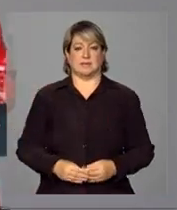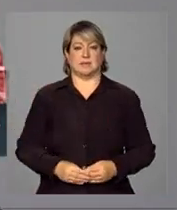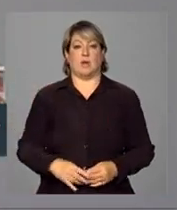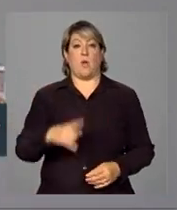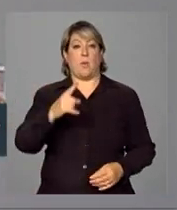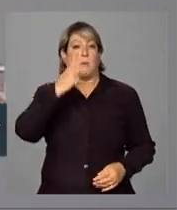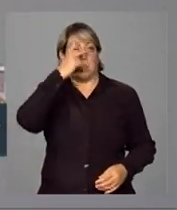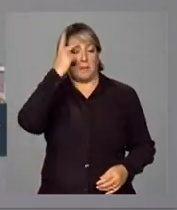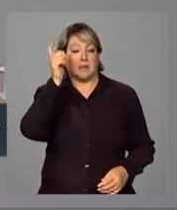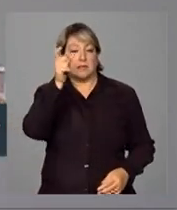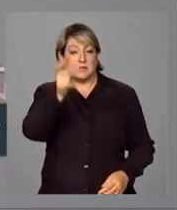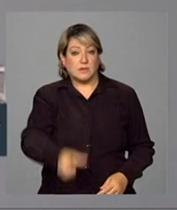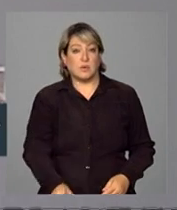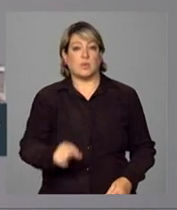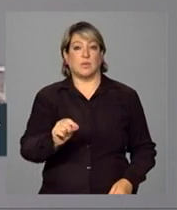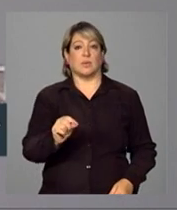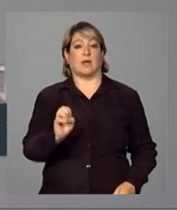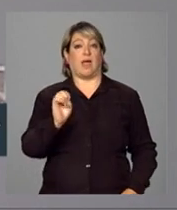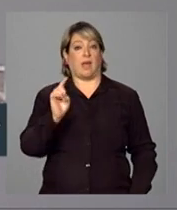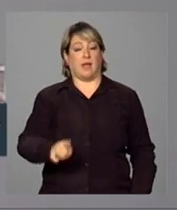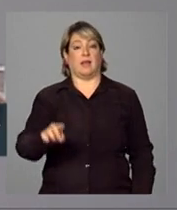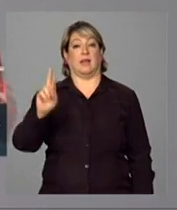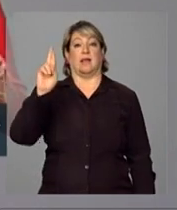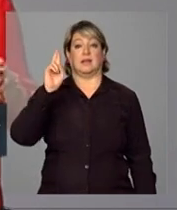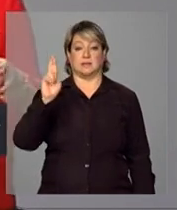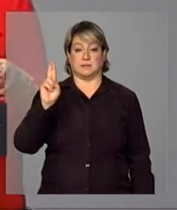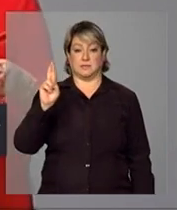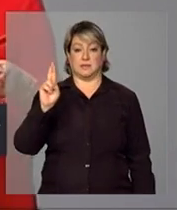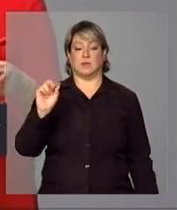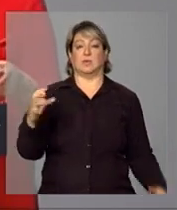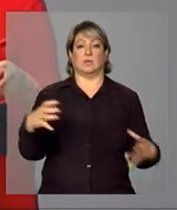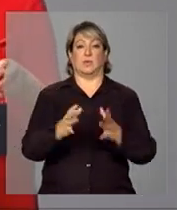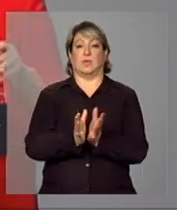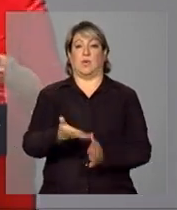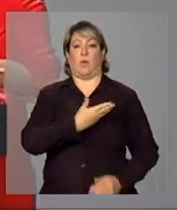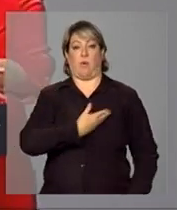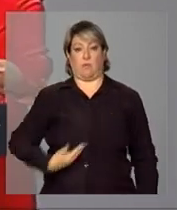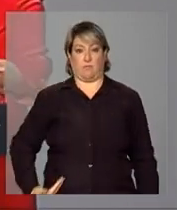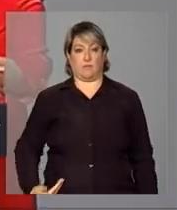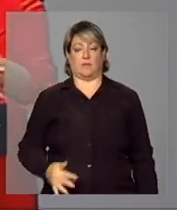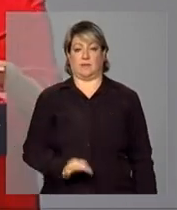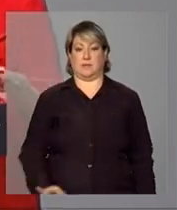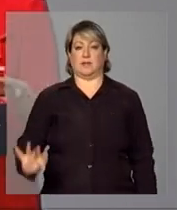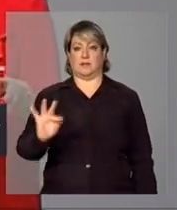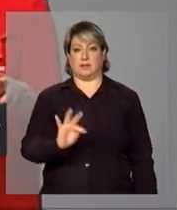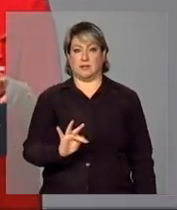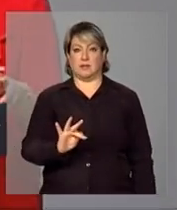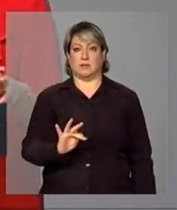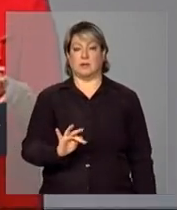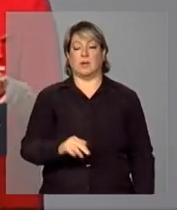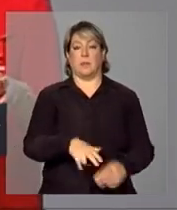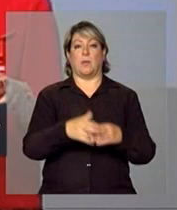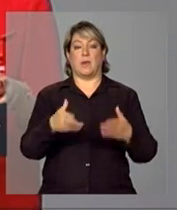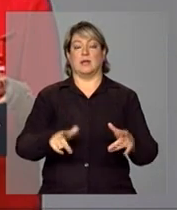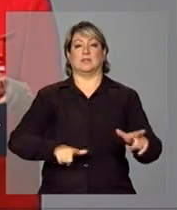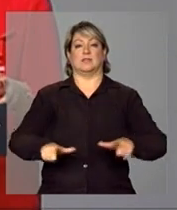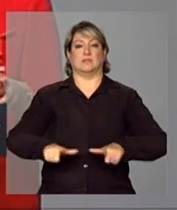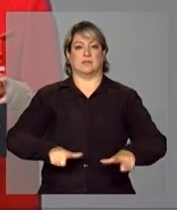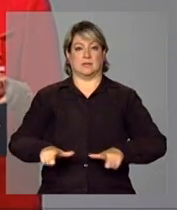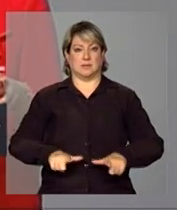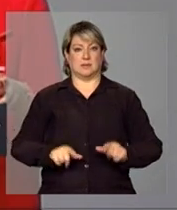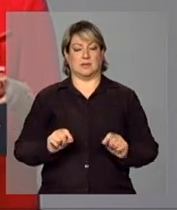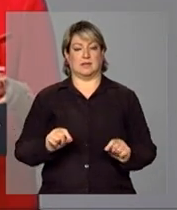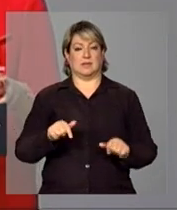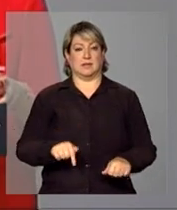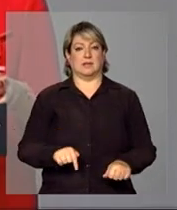uma pessoa que é responsável no governo federal por essa atividade e